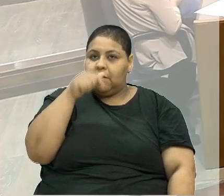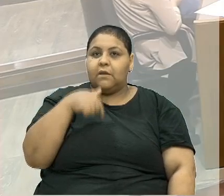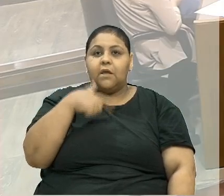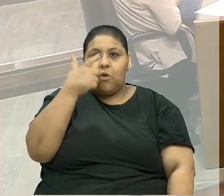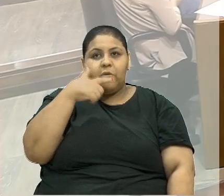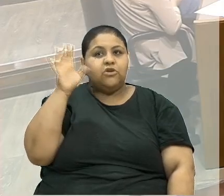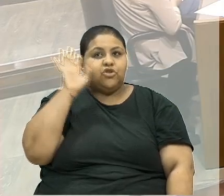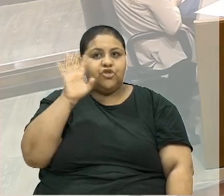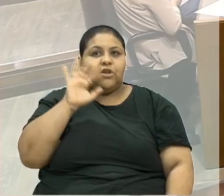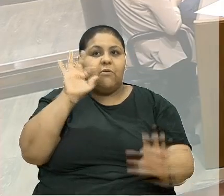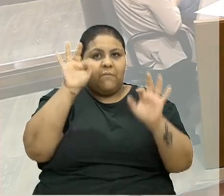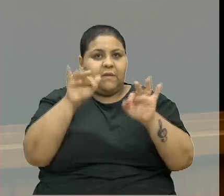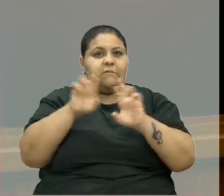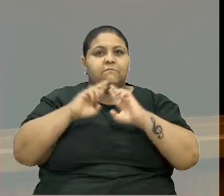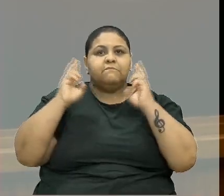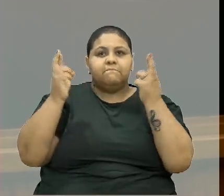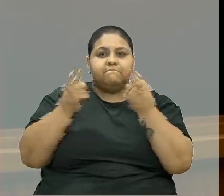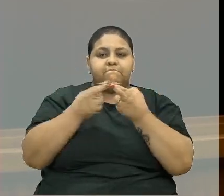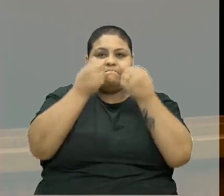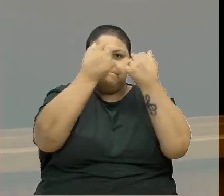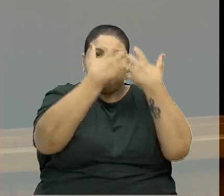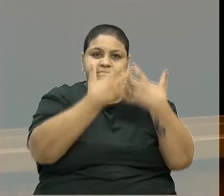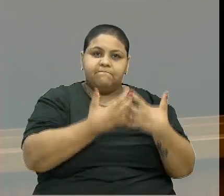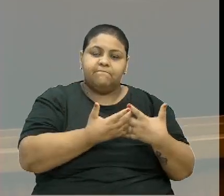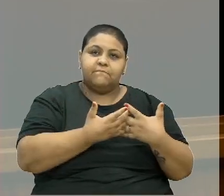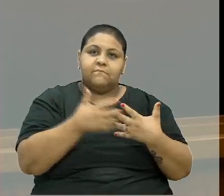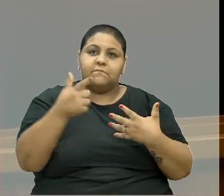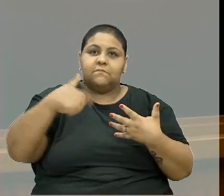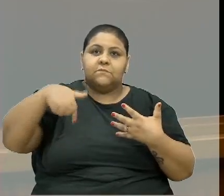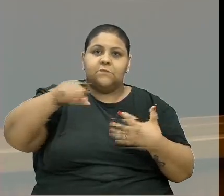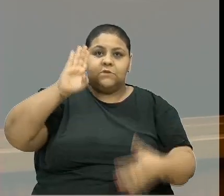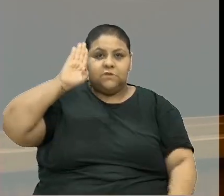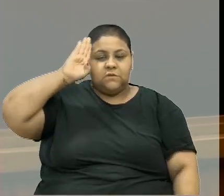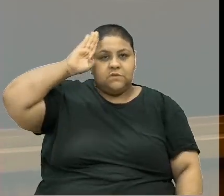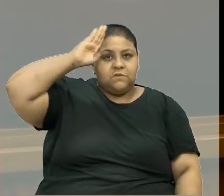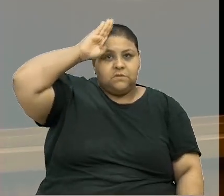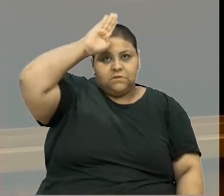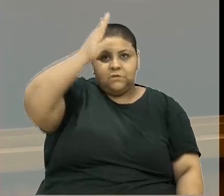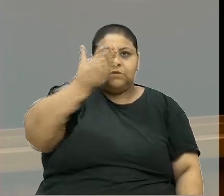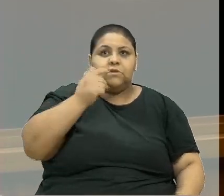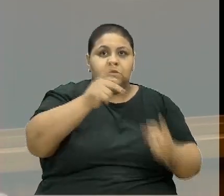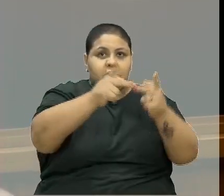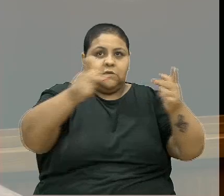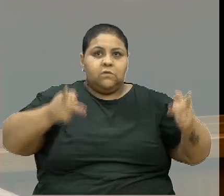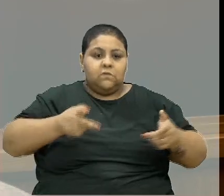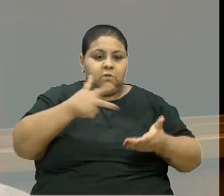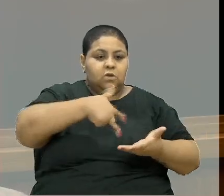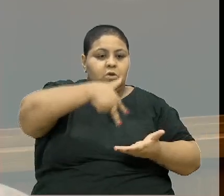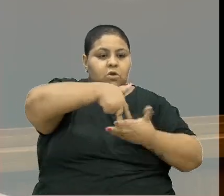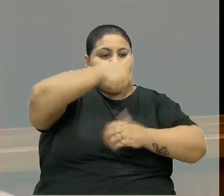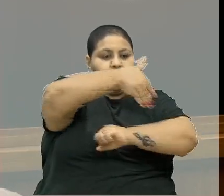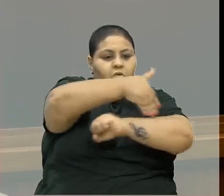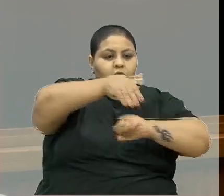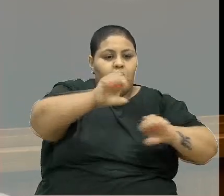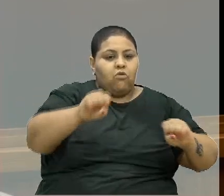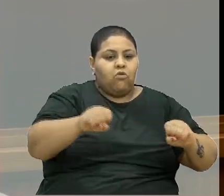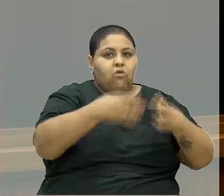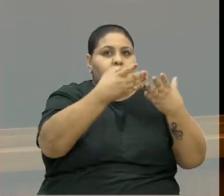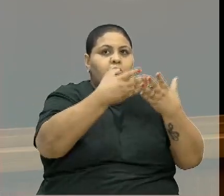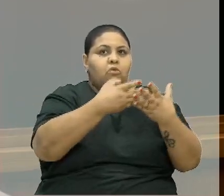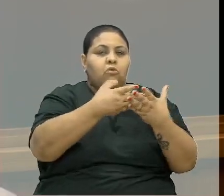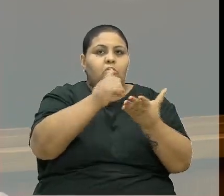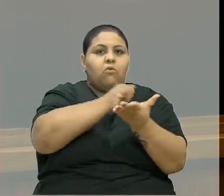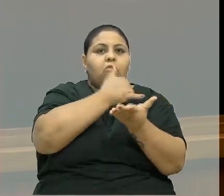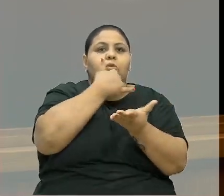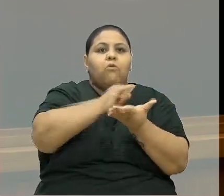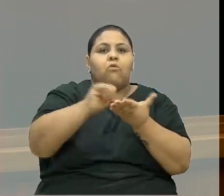para encerrar essa sessão, que diz assim: enquanto Bolsonaro comia pizza em pé no meio da rua no evento em Nova York, o